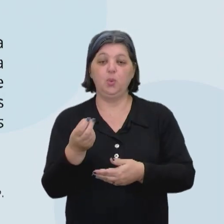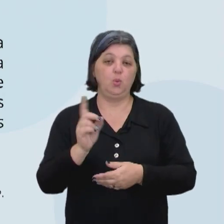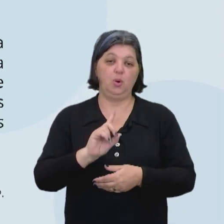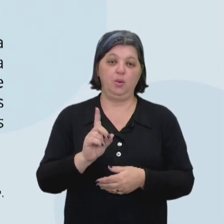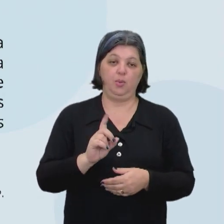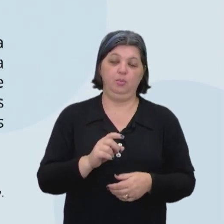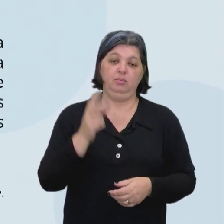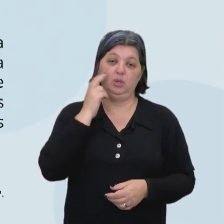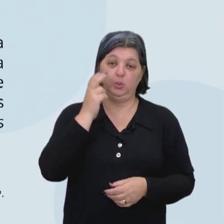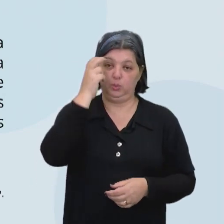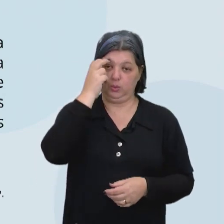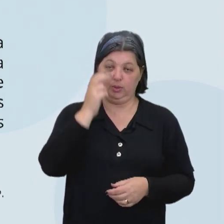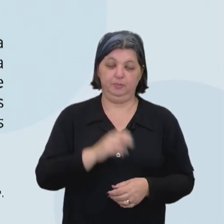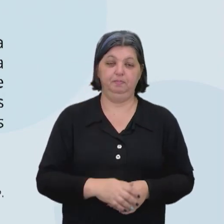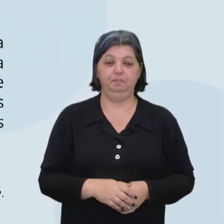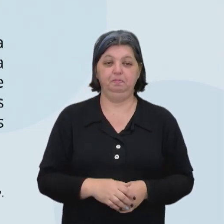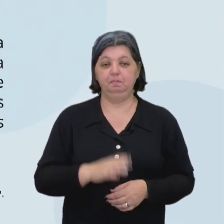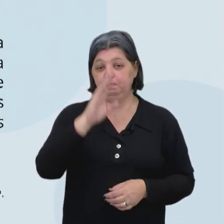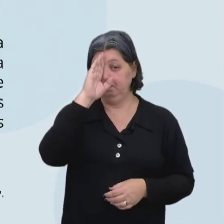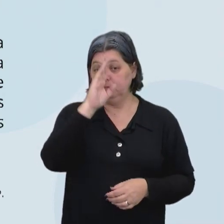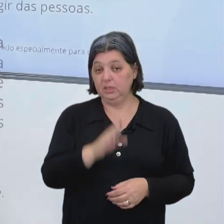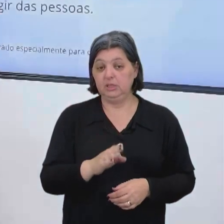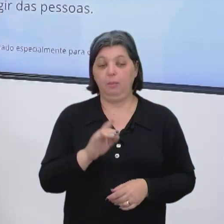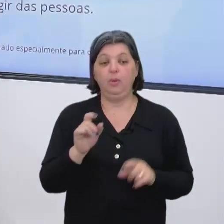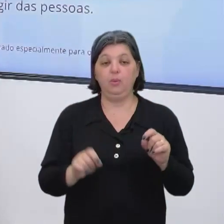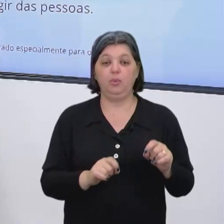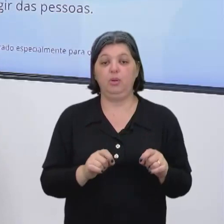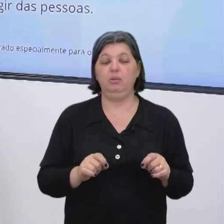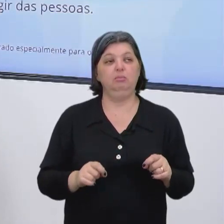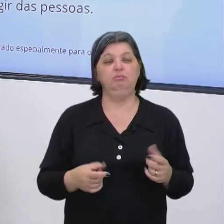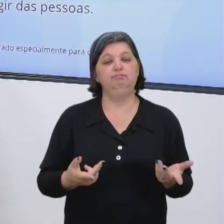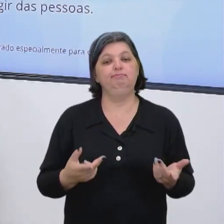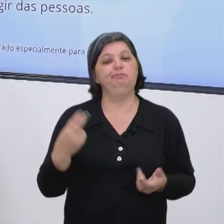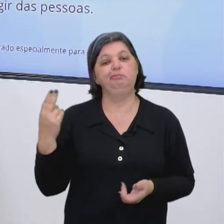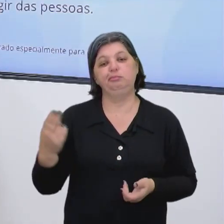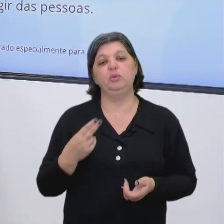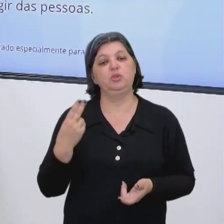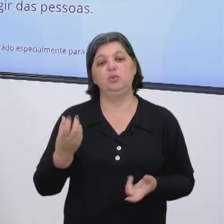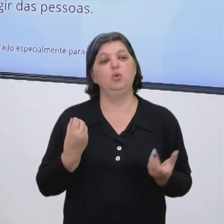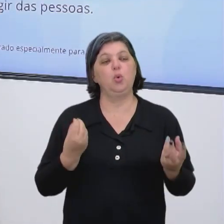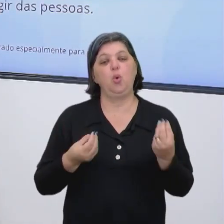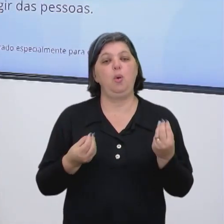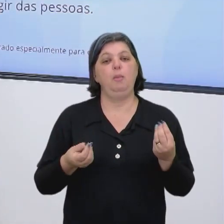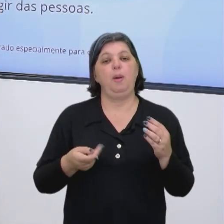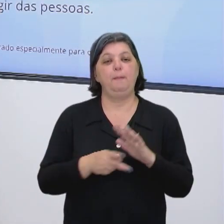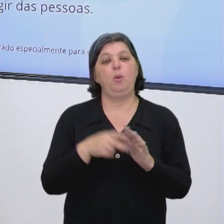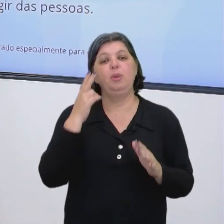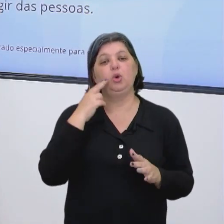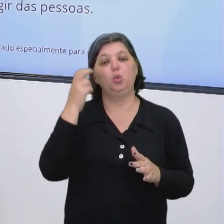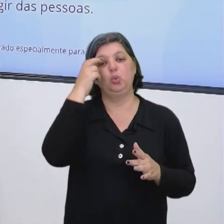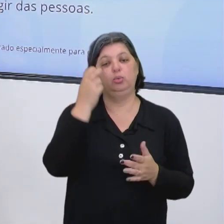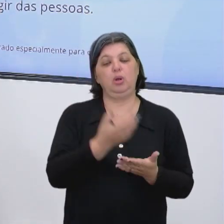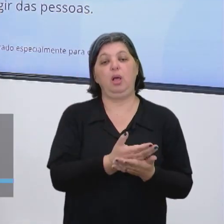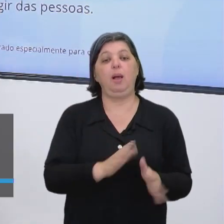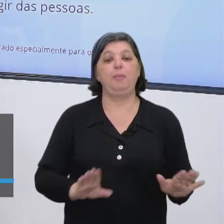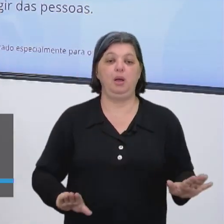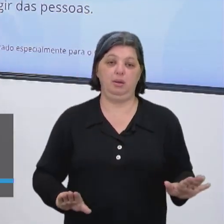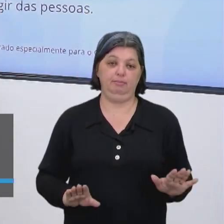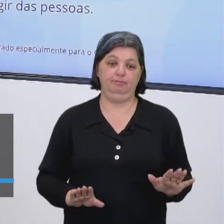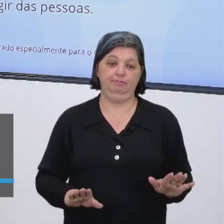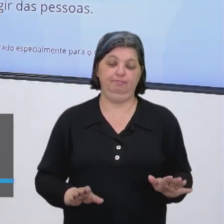principalmente porque é quase impossível você fazer um apagamento total de uma cultura se